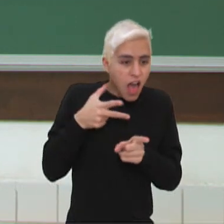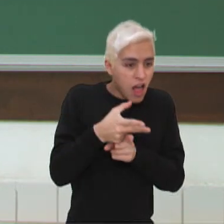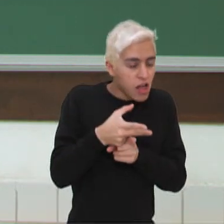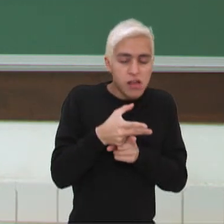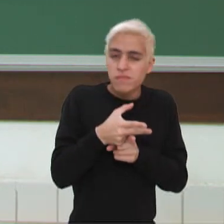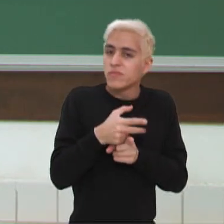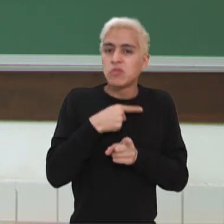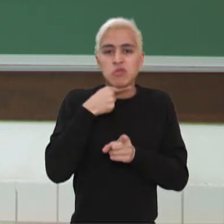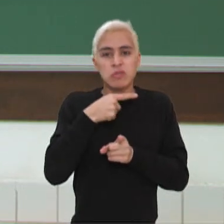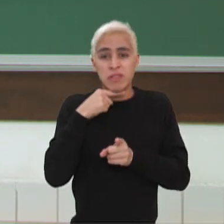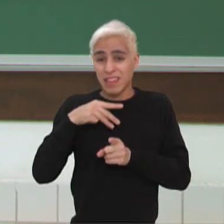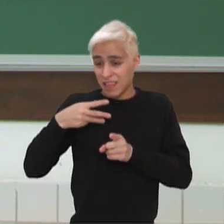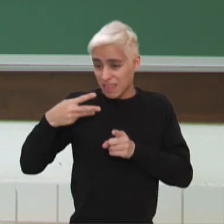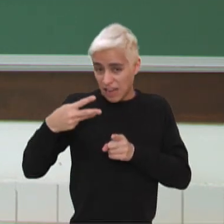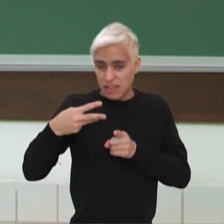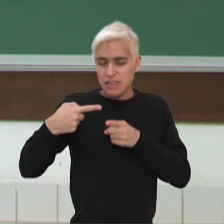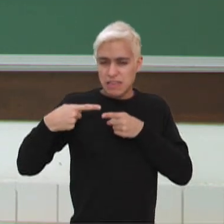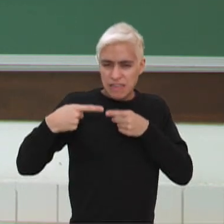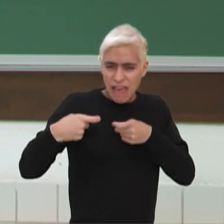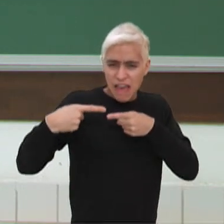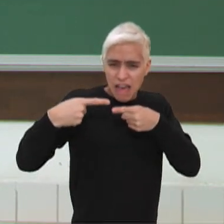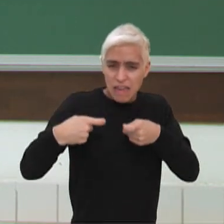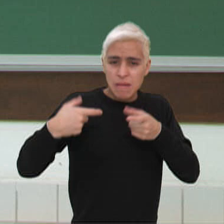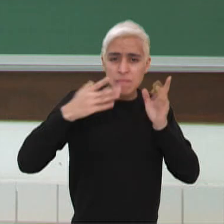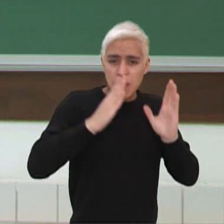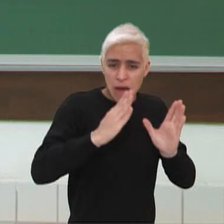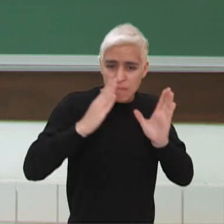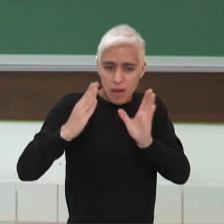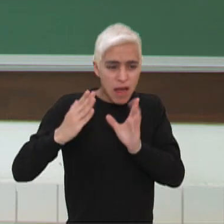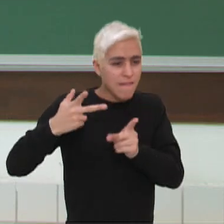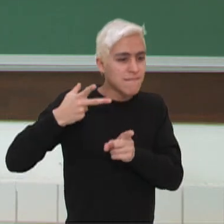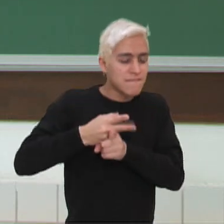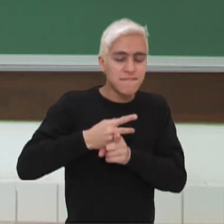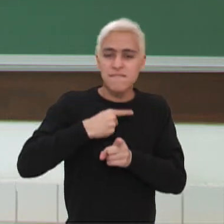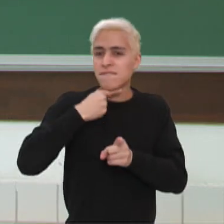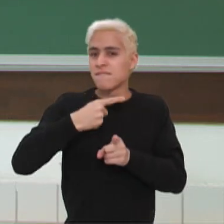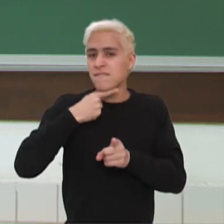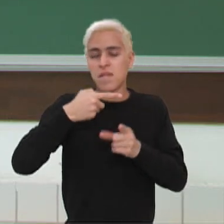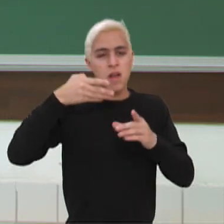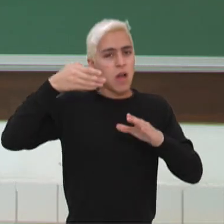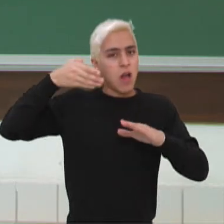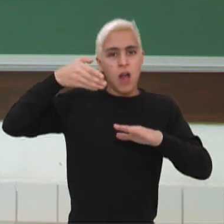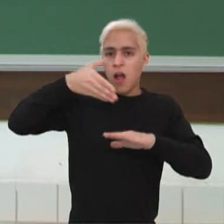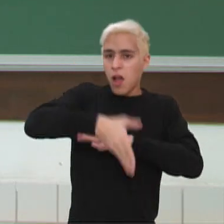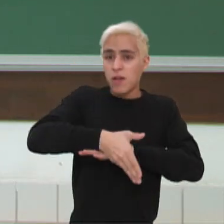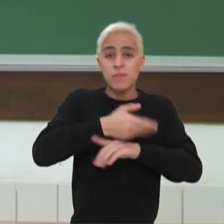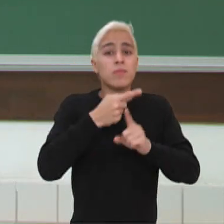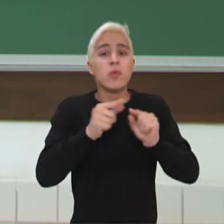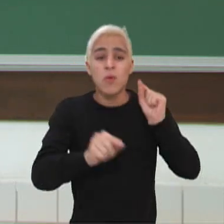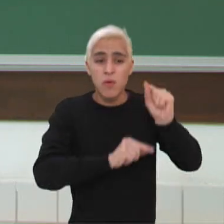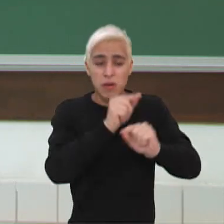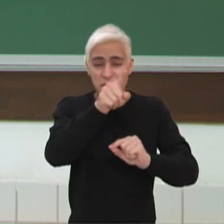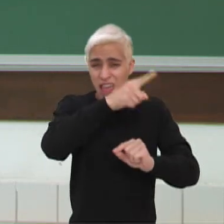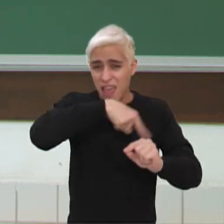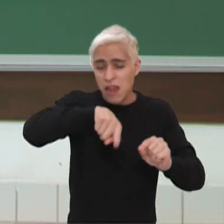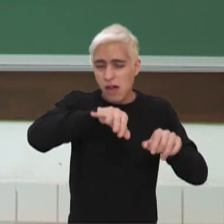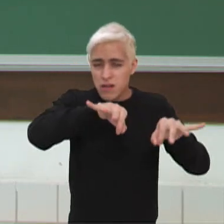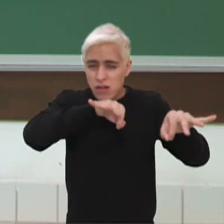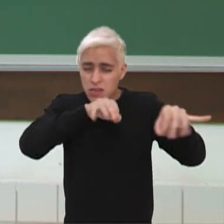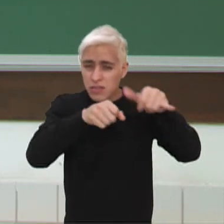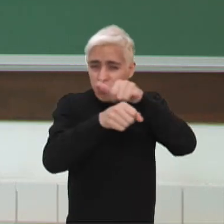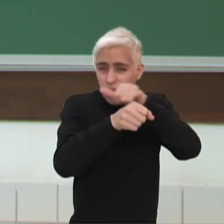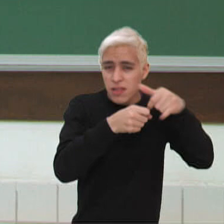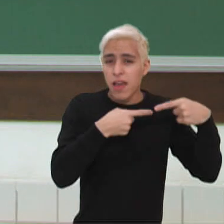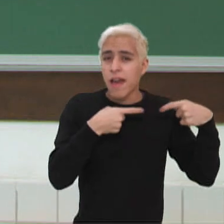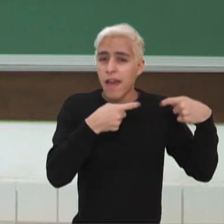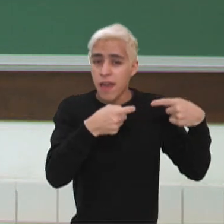ao todo 3 guerras que aconteceram ali e nas 3 ele não teve sucesso. Por quê? Porque a Grécia era muito, mas muito organizada.